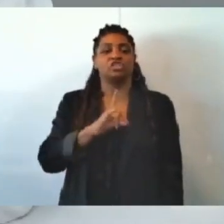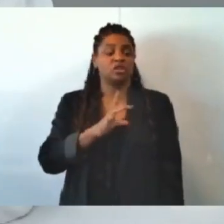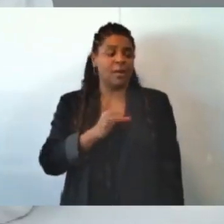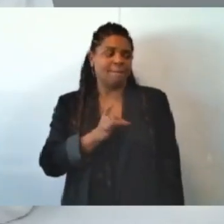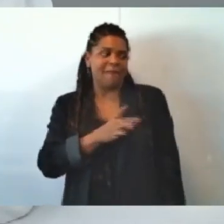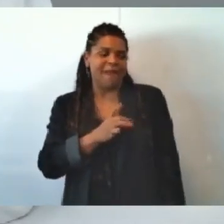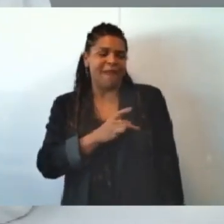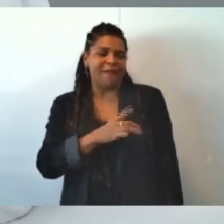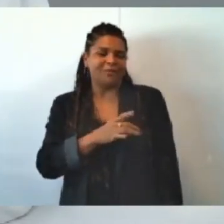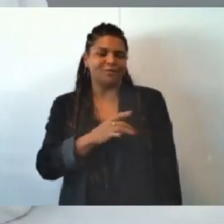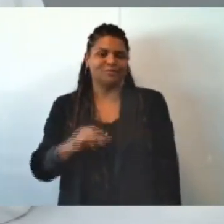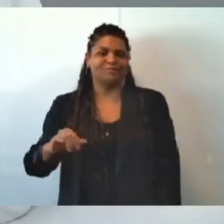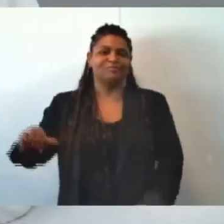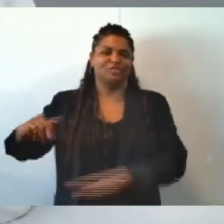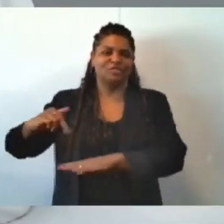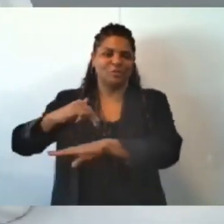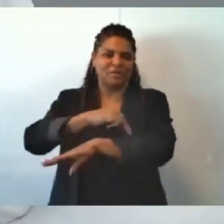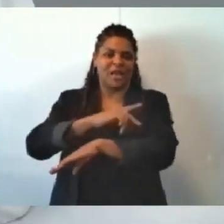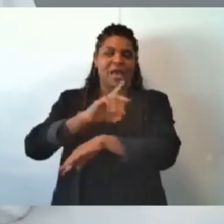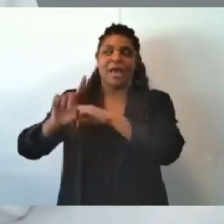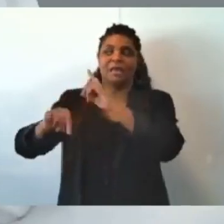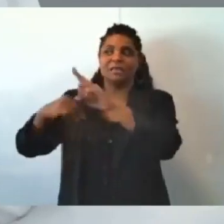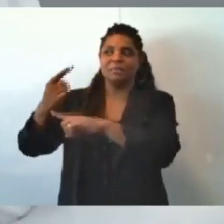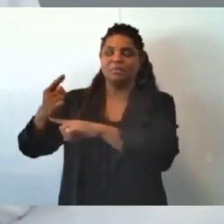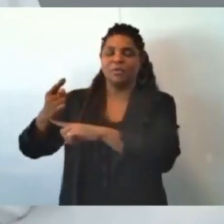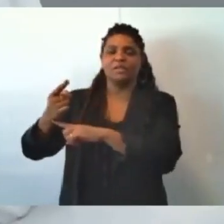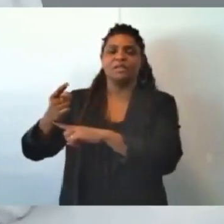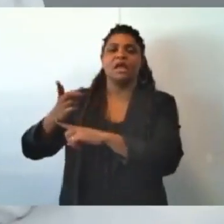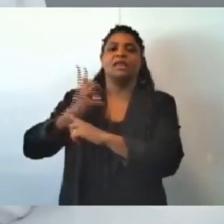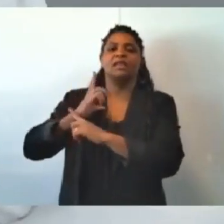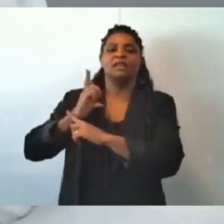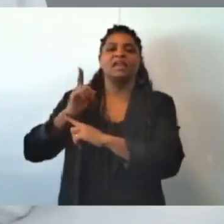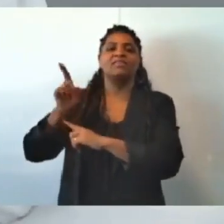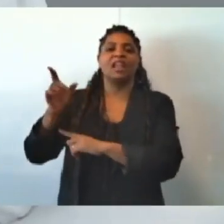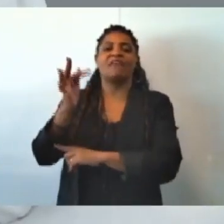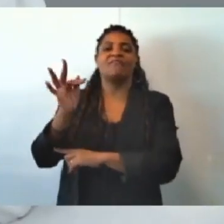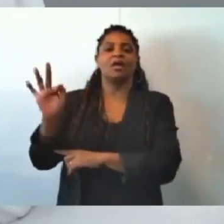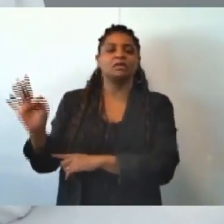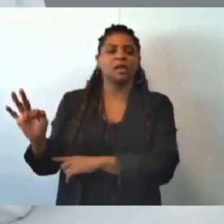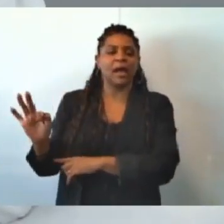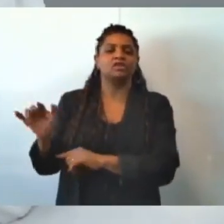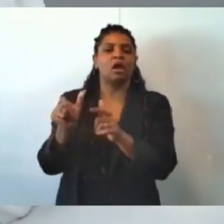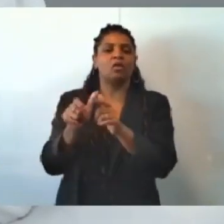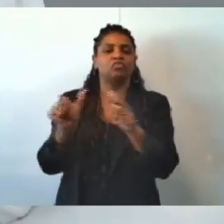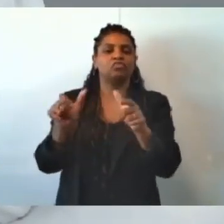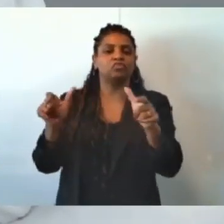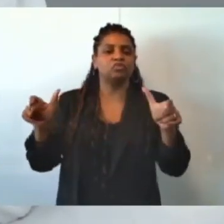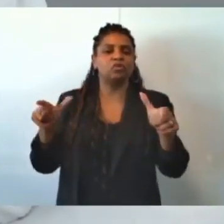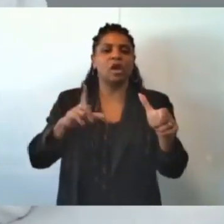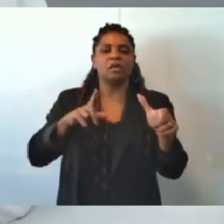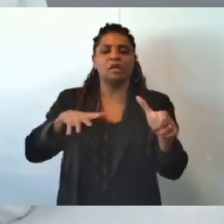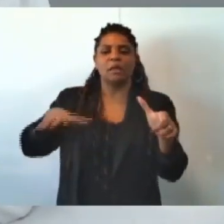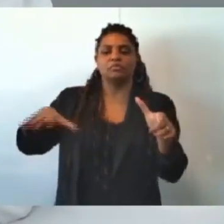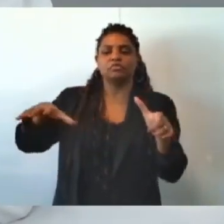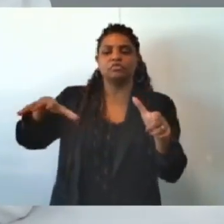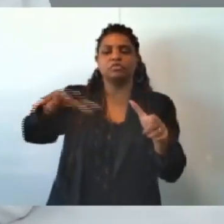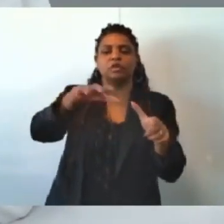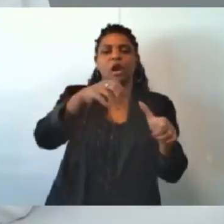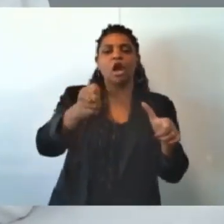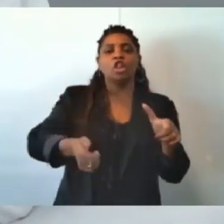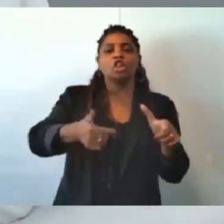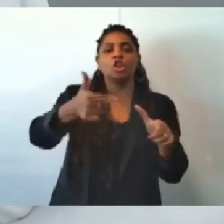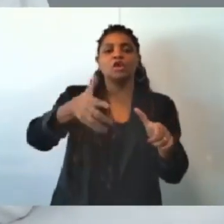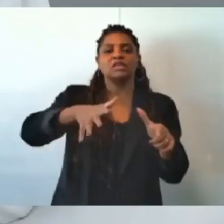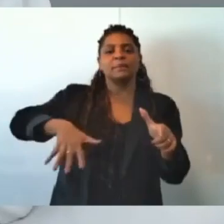veio a faculdade, povoou ali. Vieram os bares. Hoje, se não me engano, tem no mínimo 12 bares internacionais naquele pequeno espaço